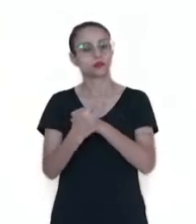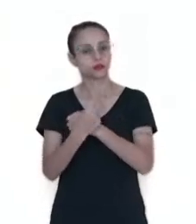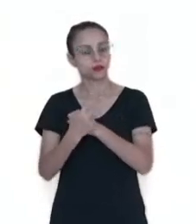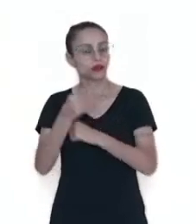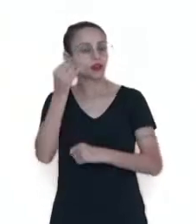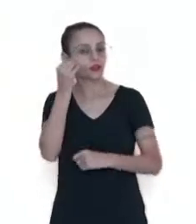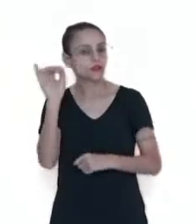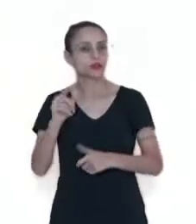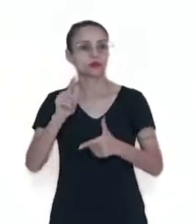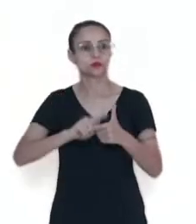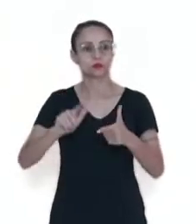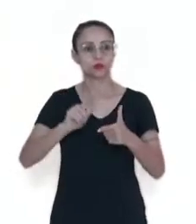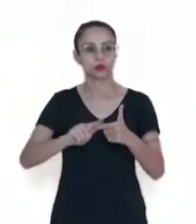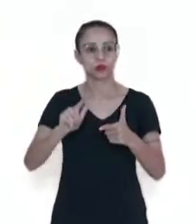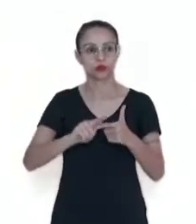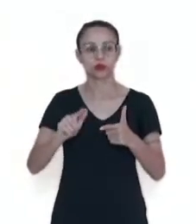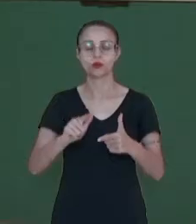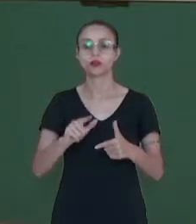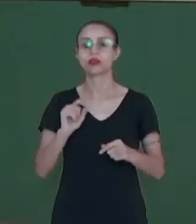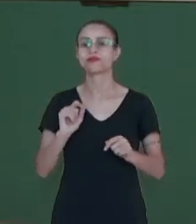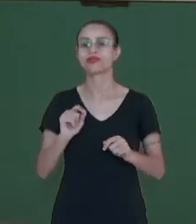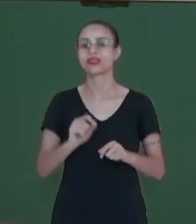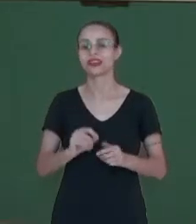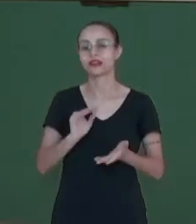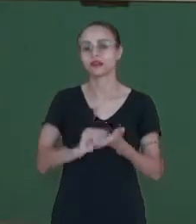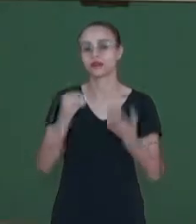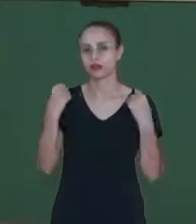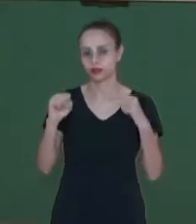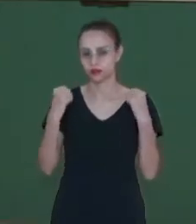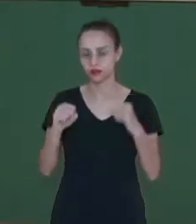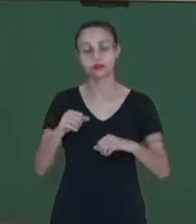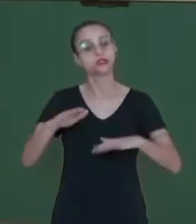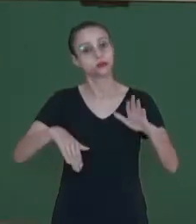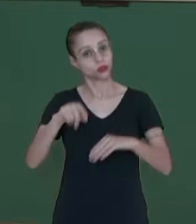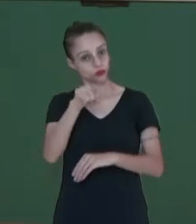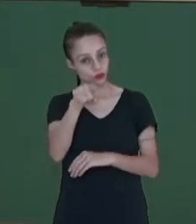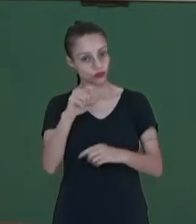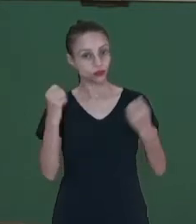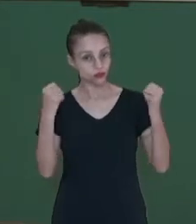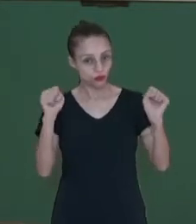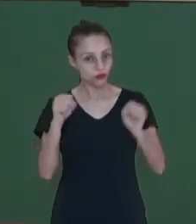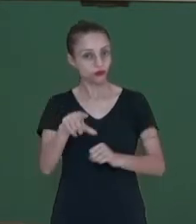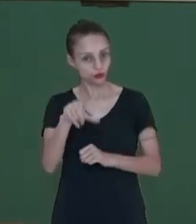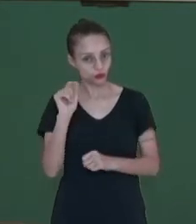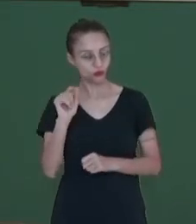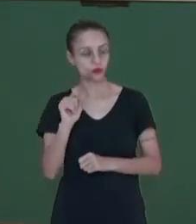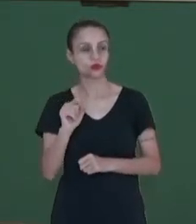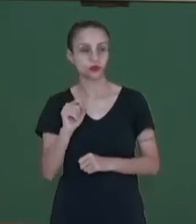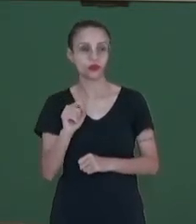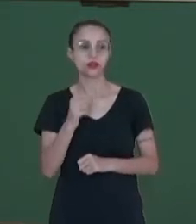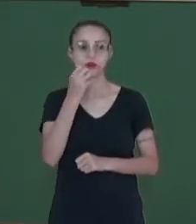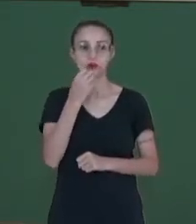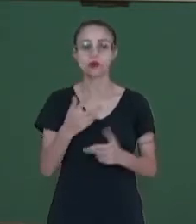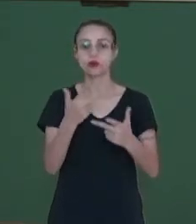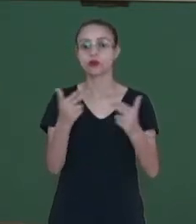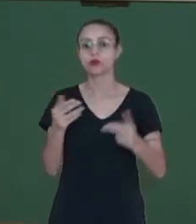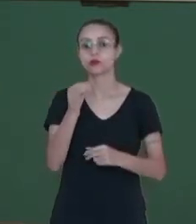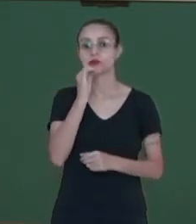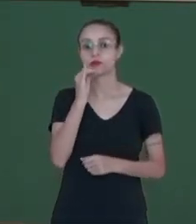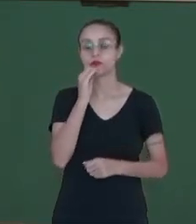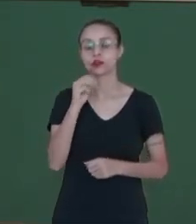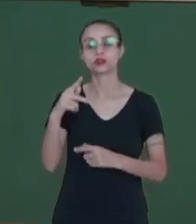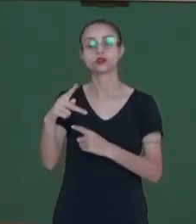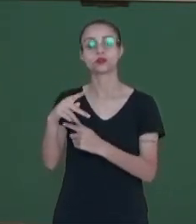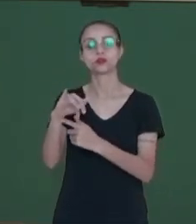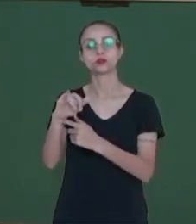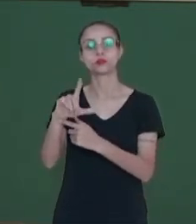tratar problemas relacionados ao sedentarismo. Então, dependendo da ginástica que você escolhe, ela vai trabalhar alguma coisa. Por exemplo, trabalhar o Pilates.